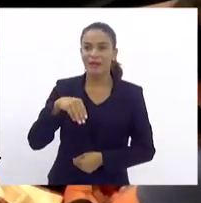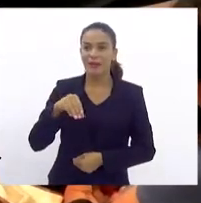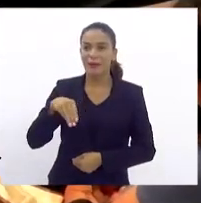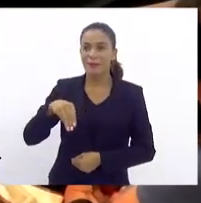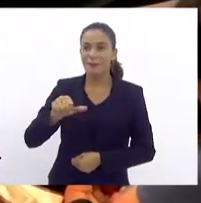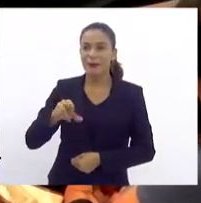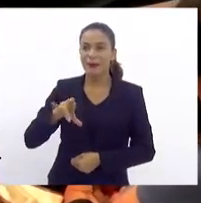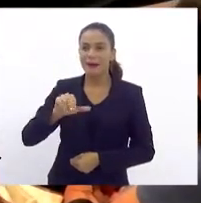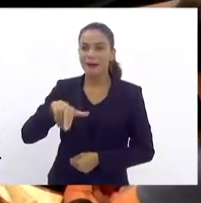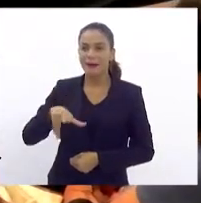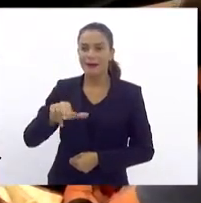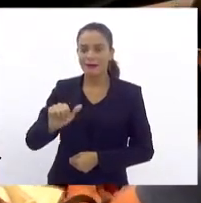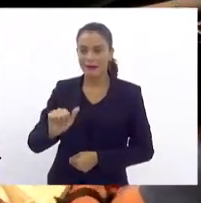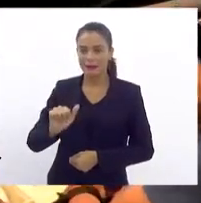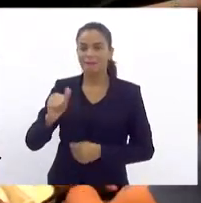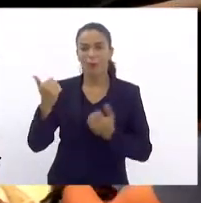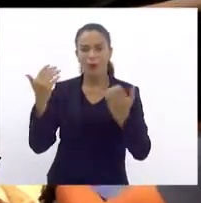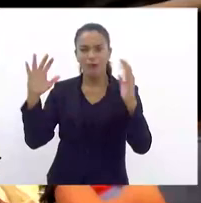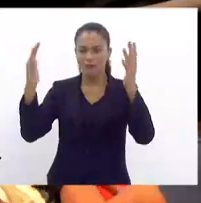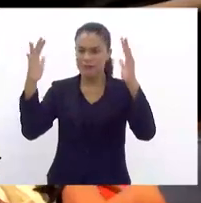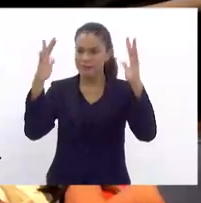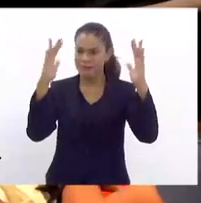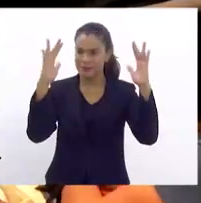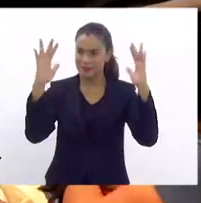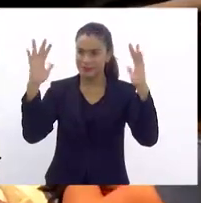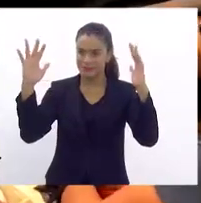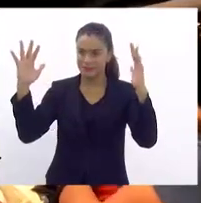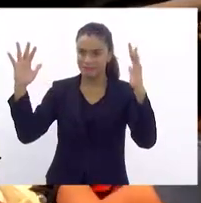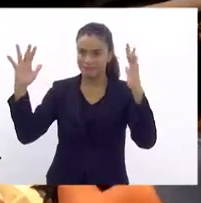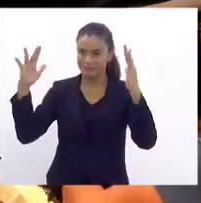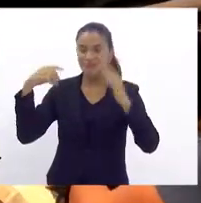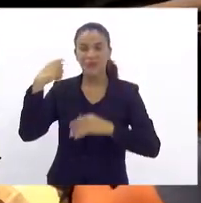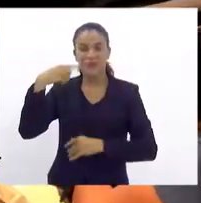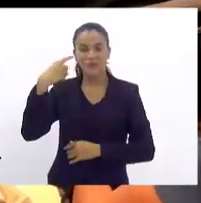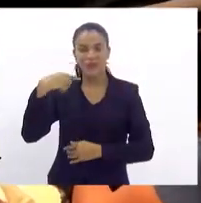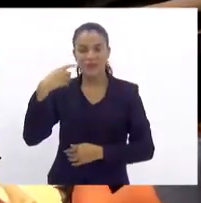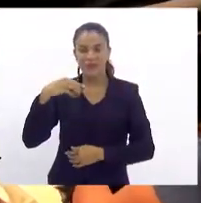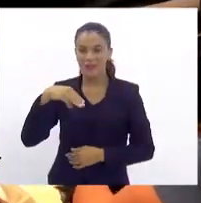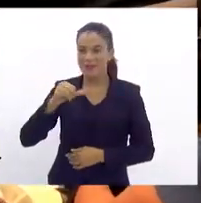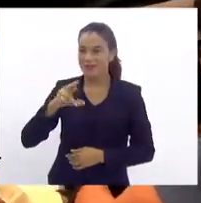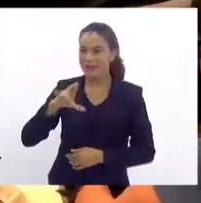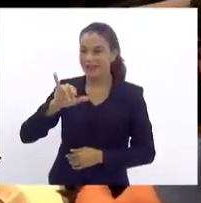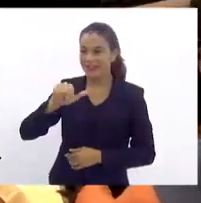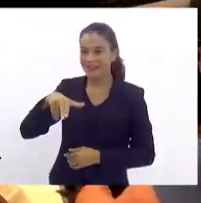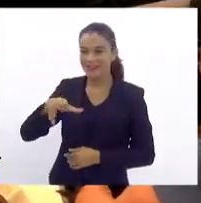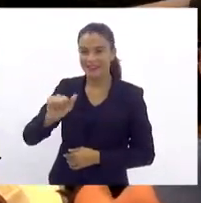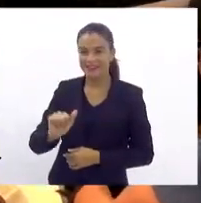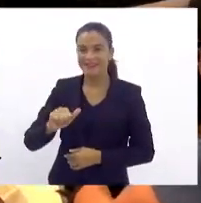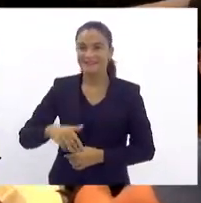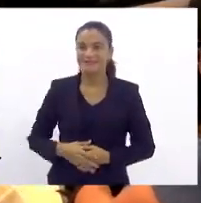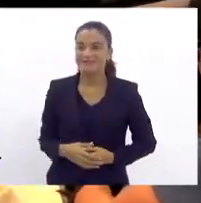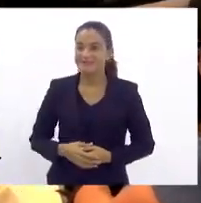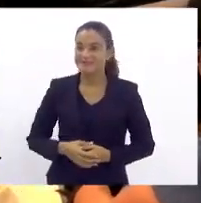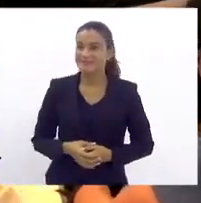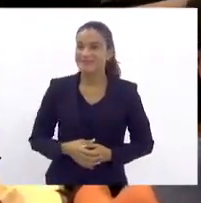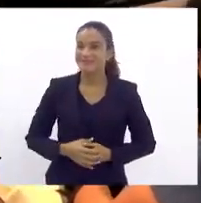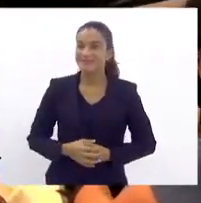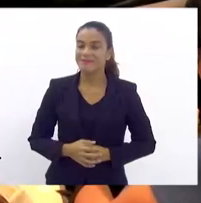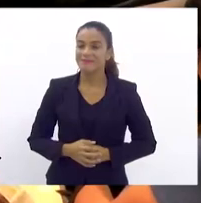por favor uma salva de palmas Muito obrigado Doutora Marina pela presença é eu vou fazer